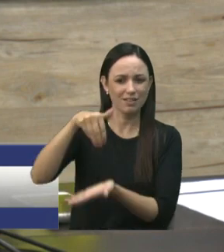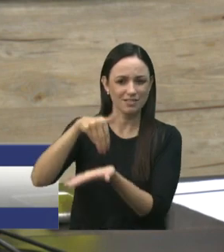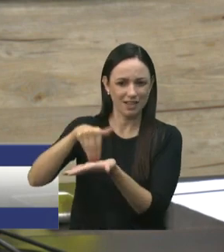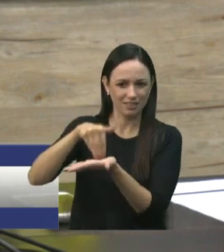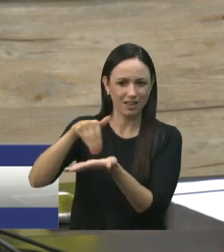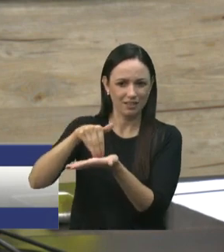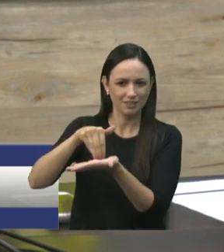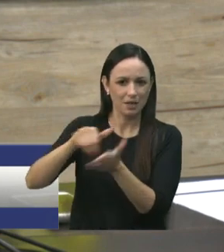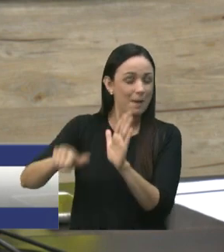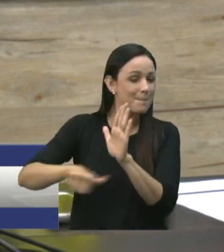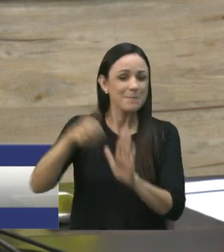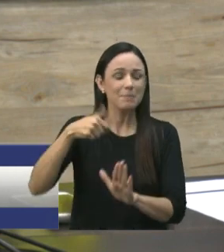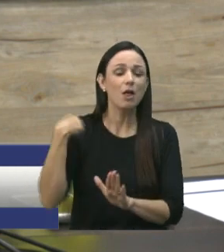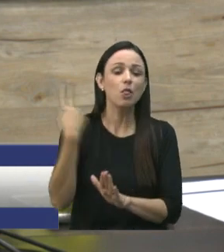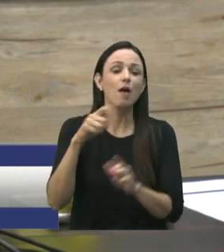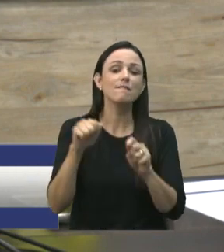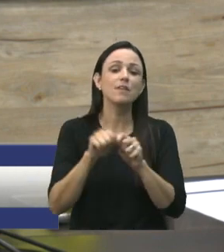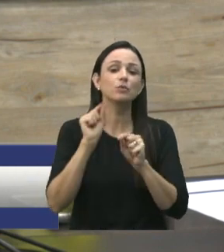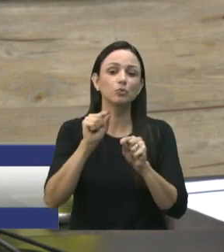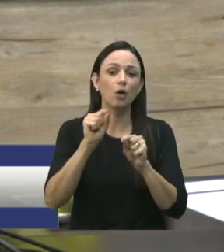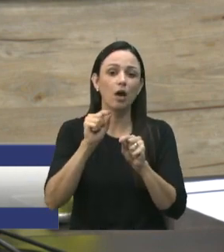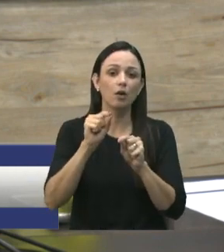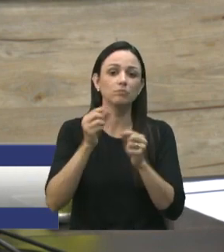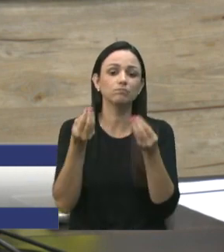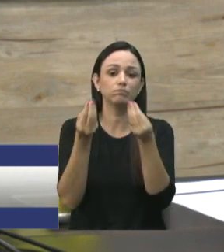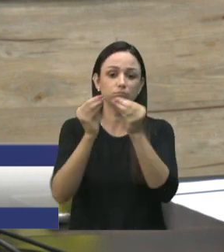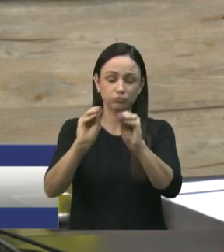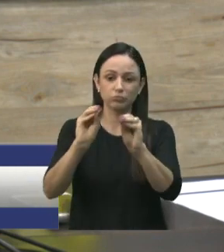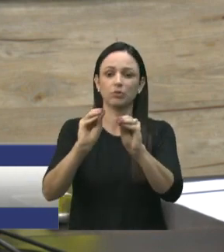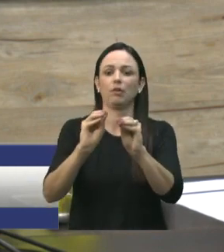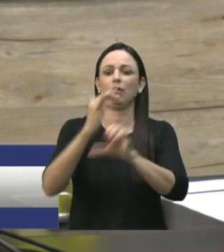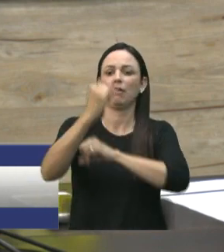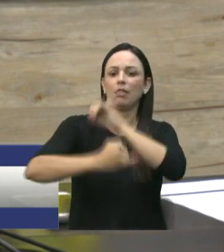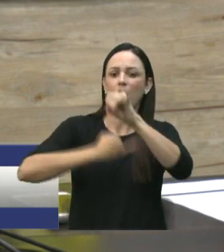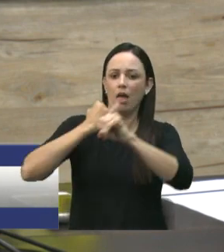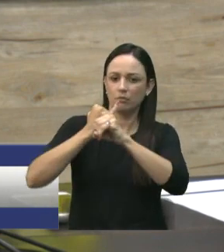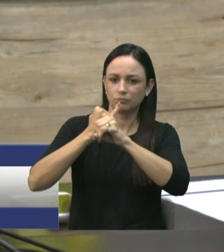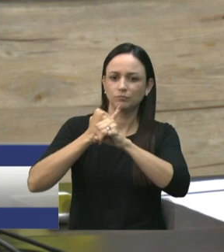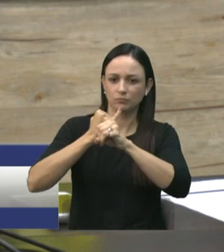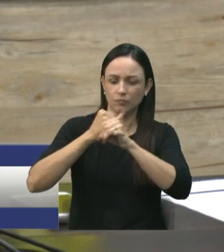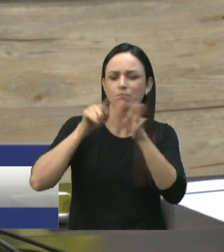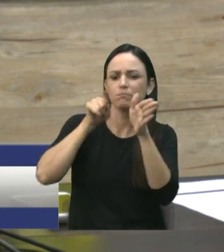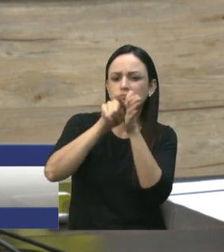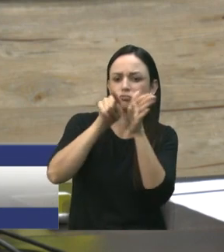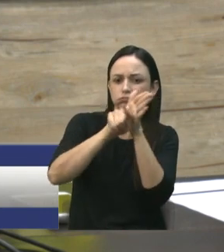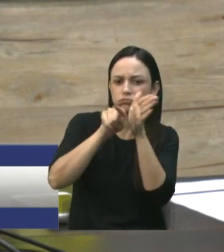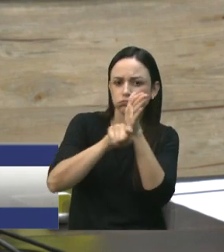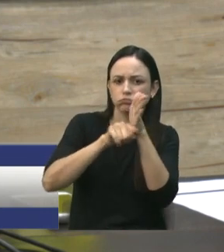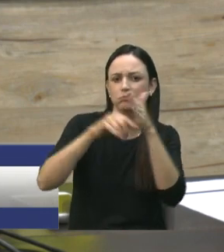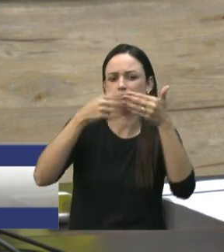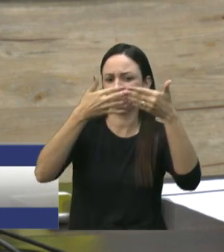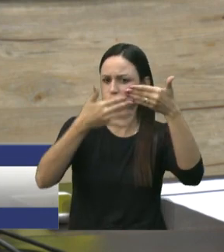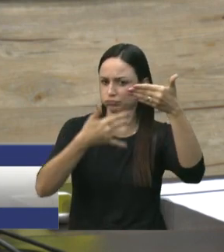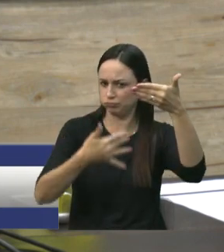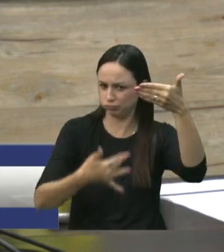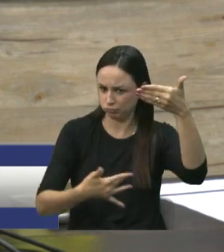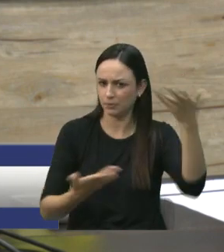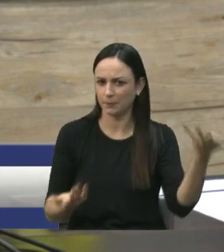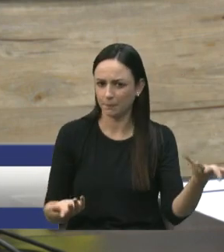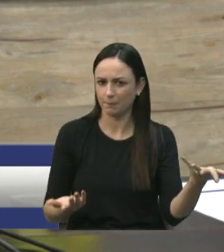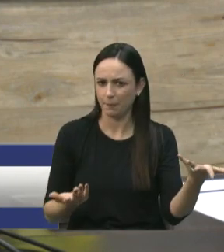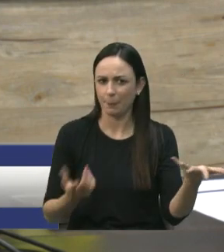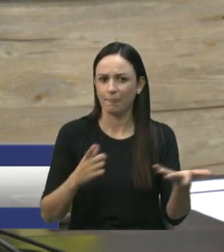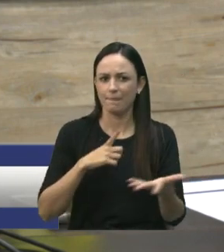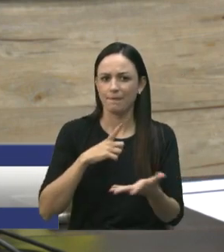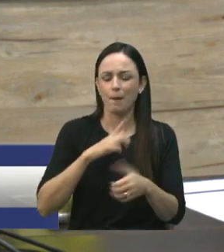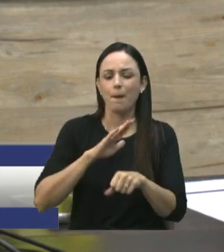das primeiras ações que nós fizemos foi disponibilizar online um formulário por conta do tempo, nós tínhamos pouco